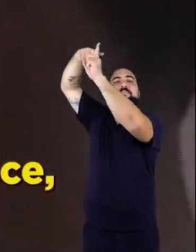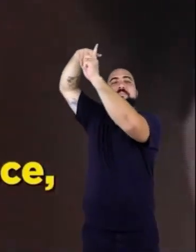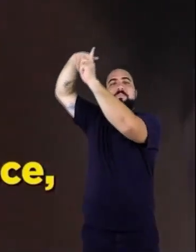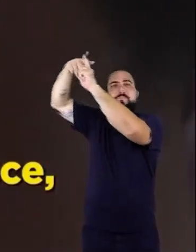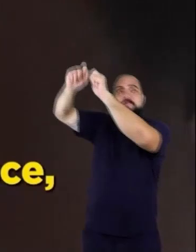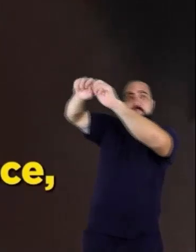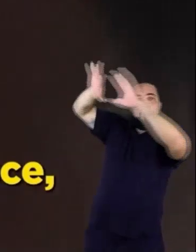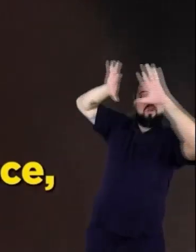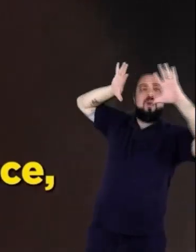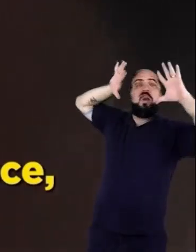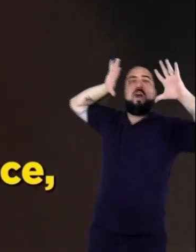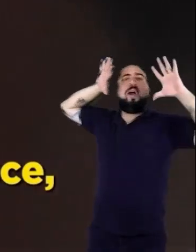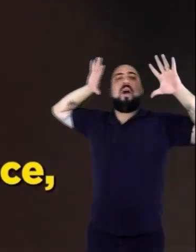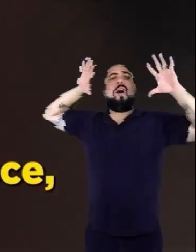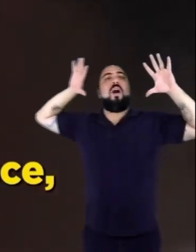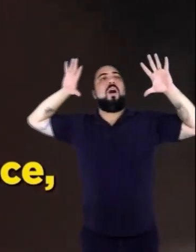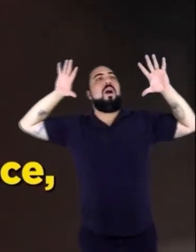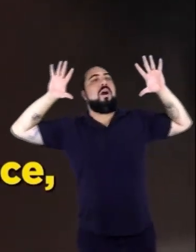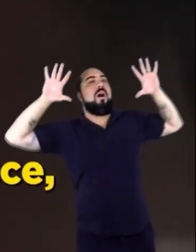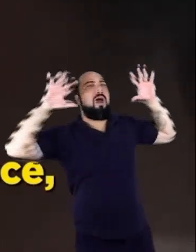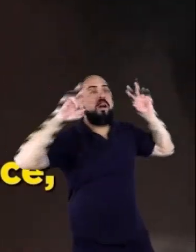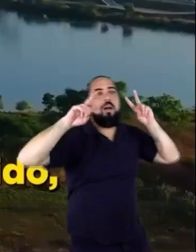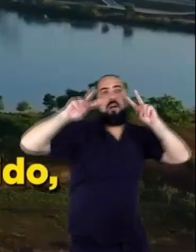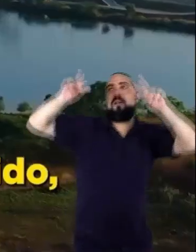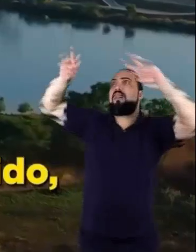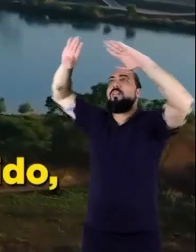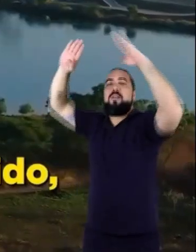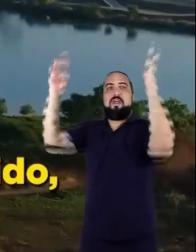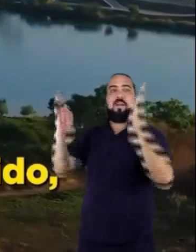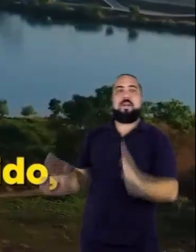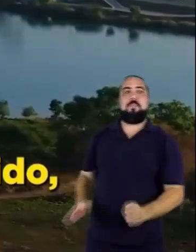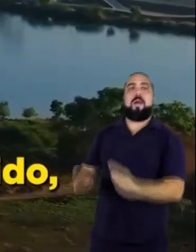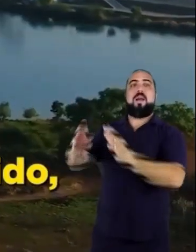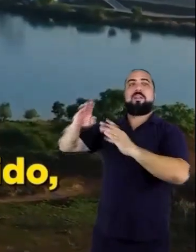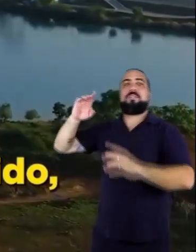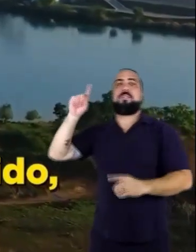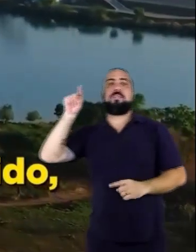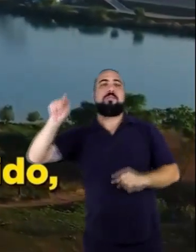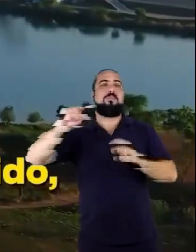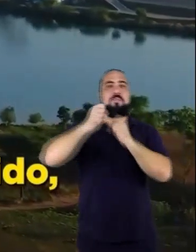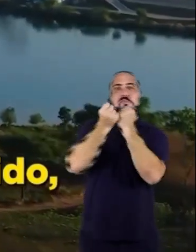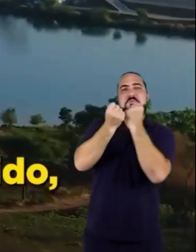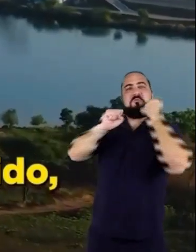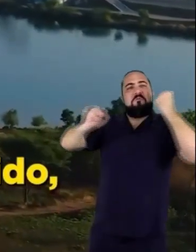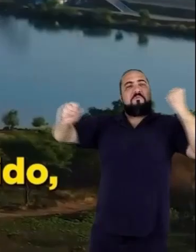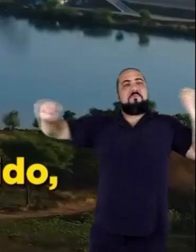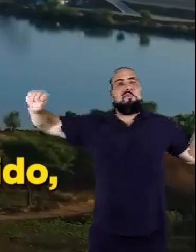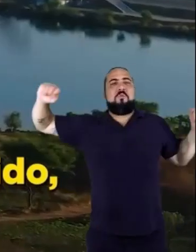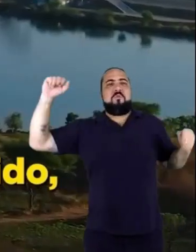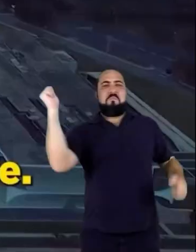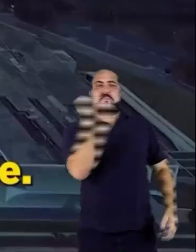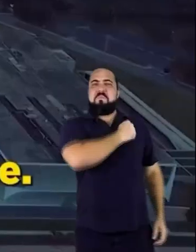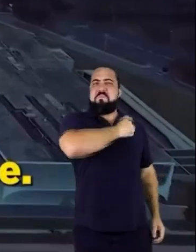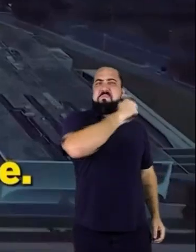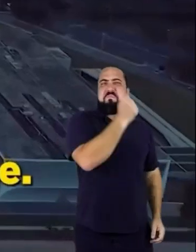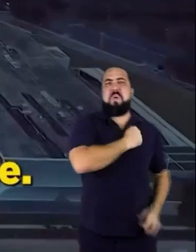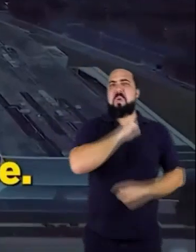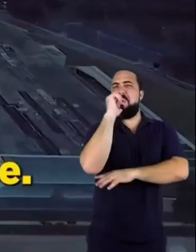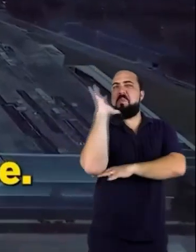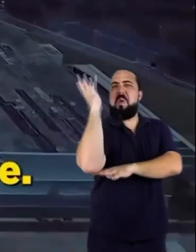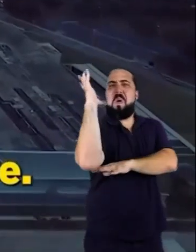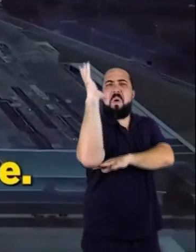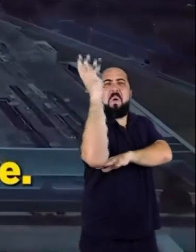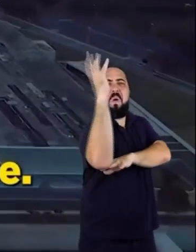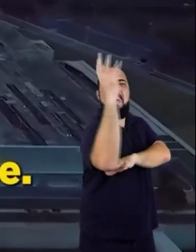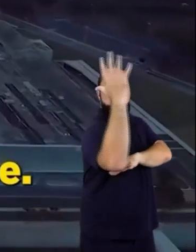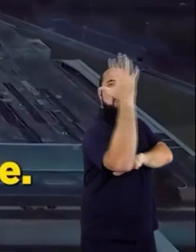de amor e de esperança a terra desce semu Formoso o céu rison lípido a